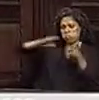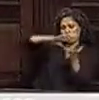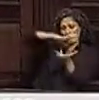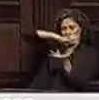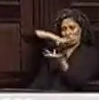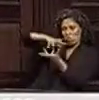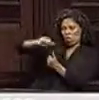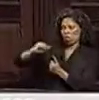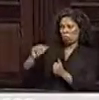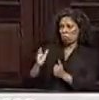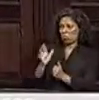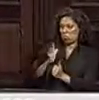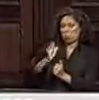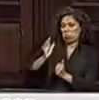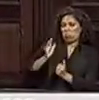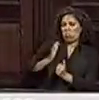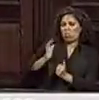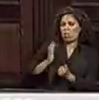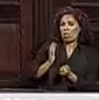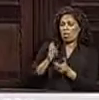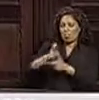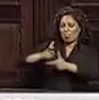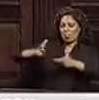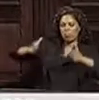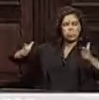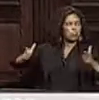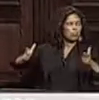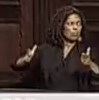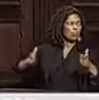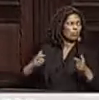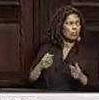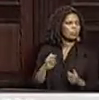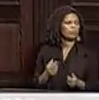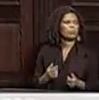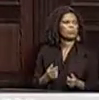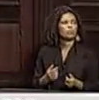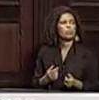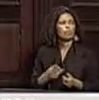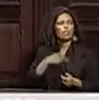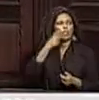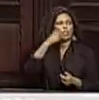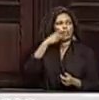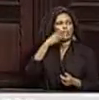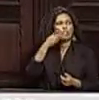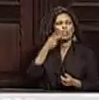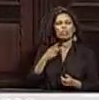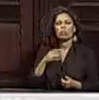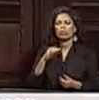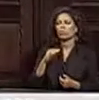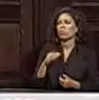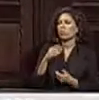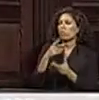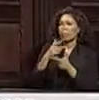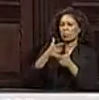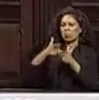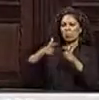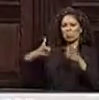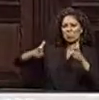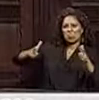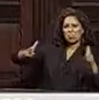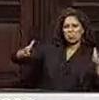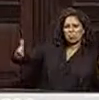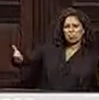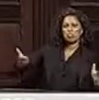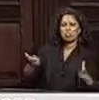de empresas de porte médio ou de intervenção regional. Nós estamos falando de subsídio aos